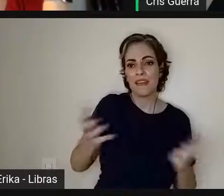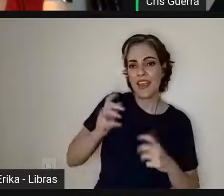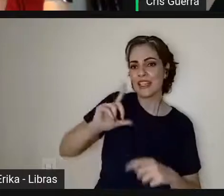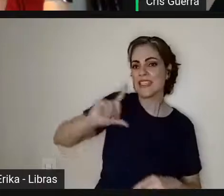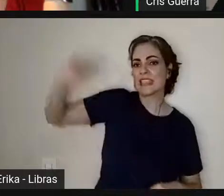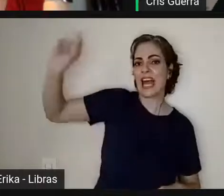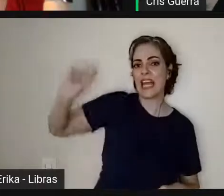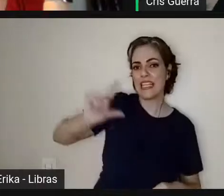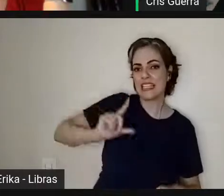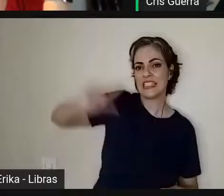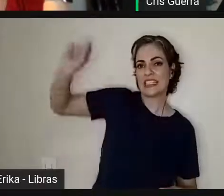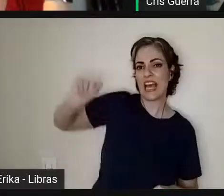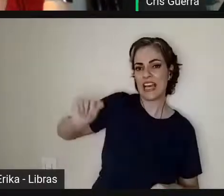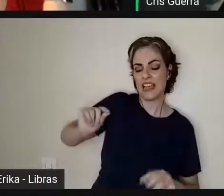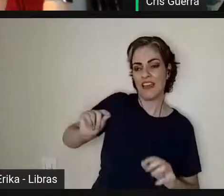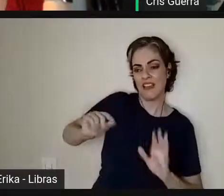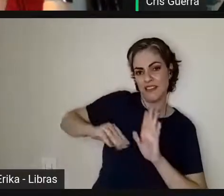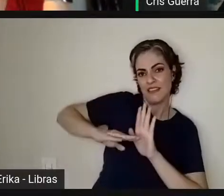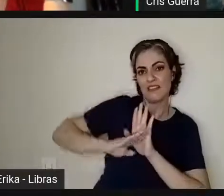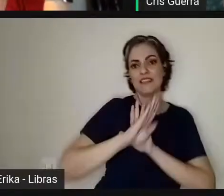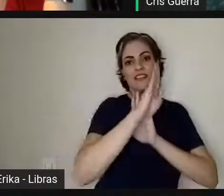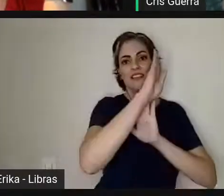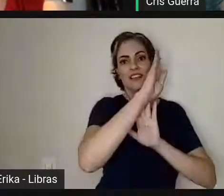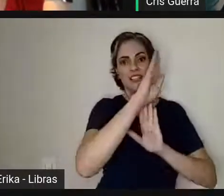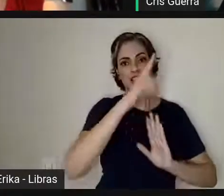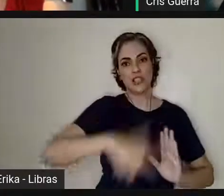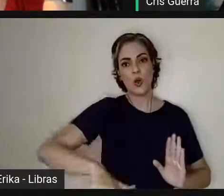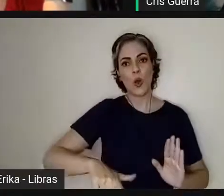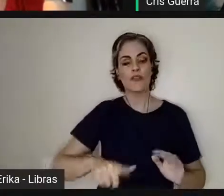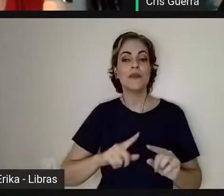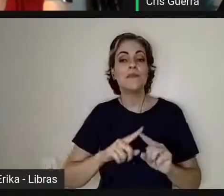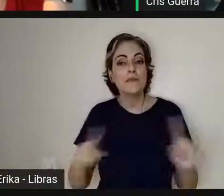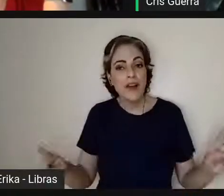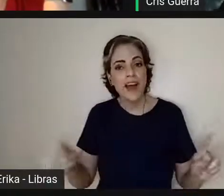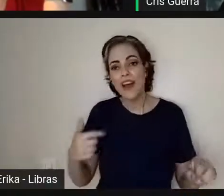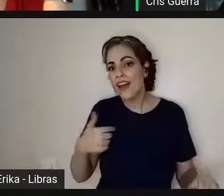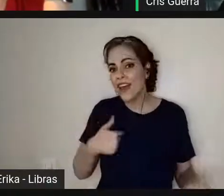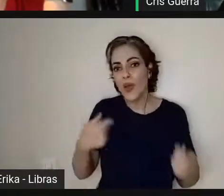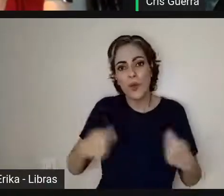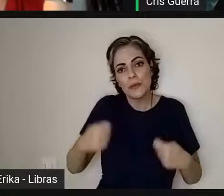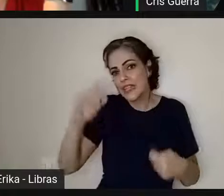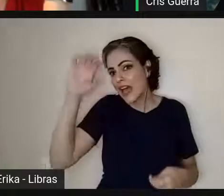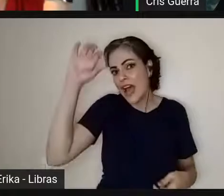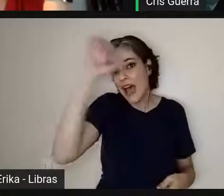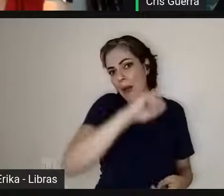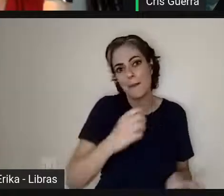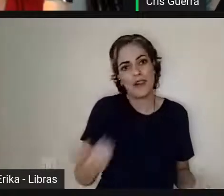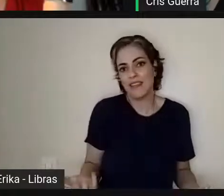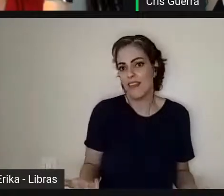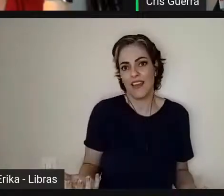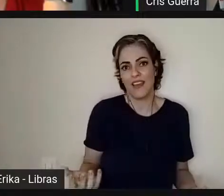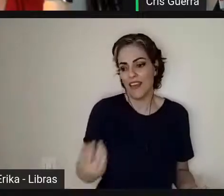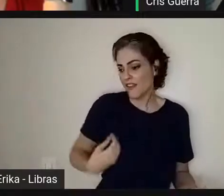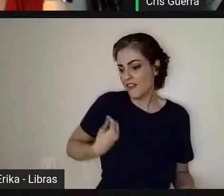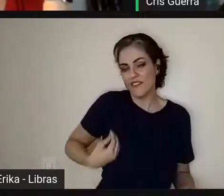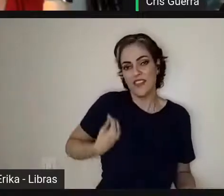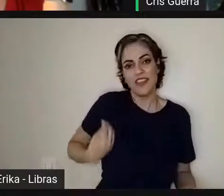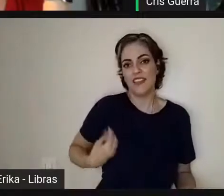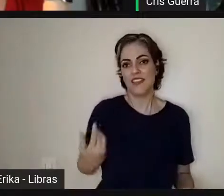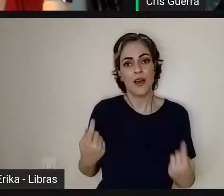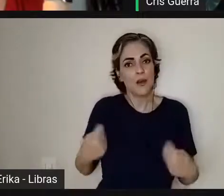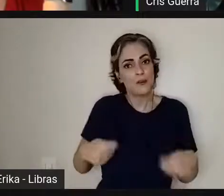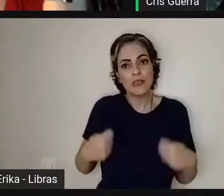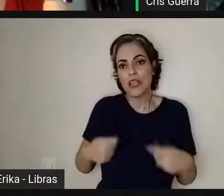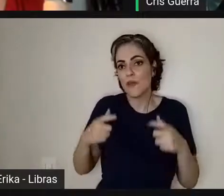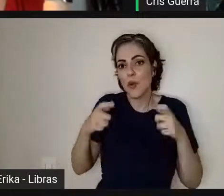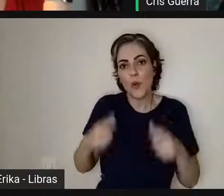Mas eu acho que eu aprendi, pelo fato de eu ter que ir para o fundo do poço grávida, né? Eu tive que achar um lugarzinho